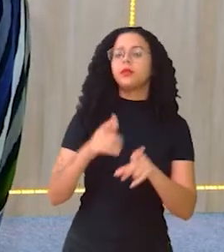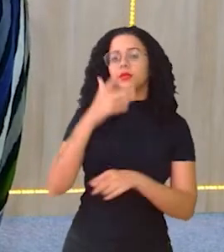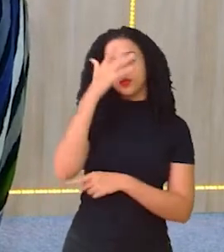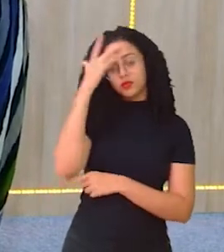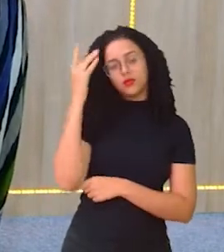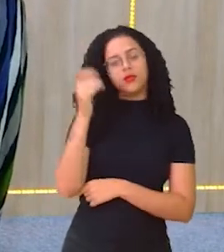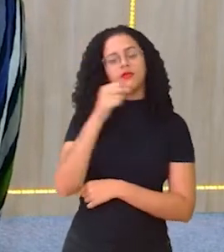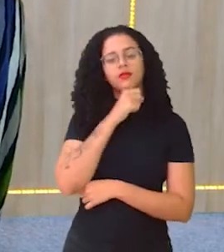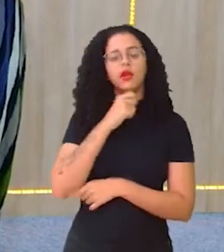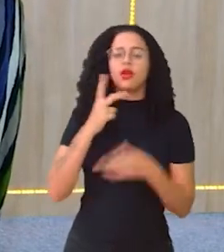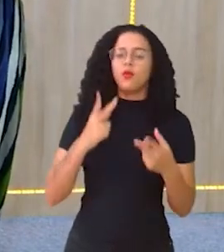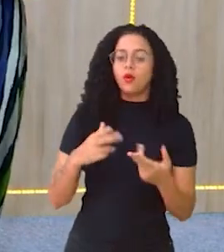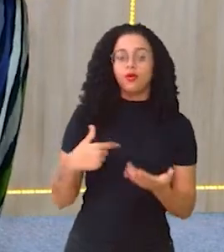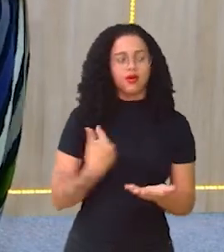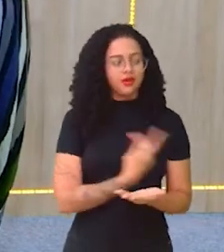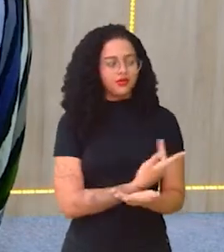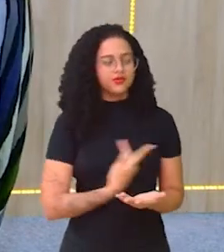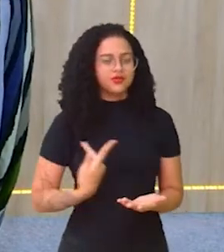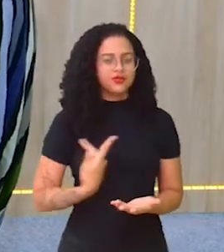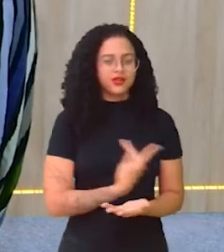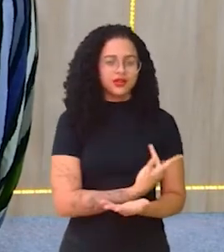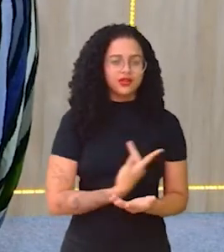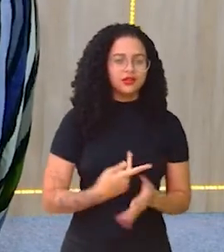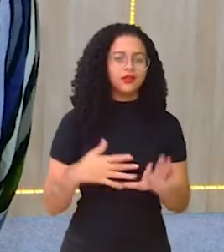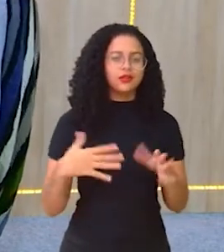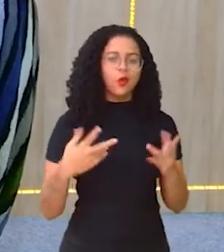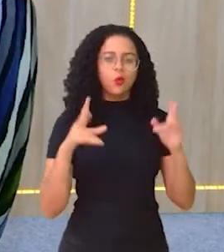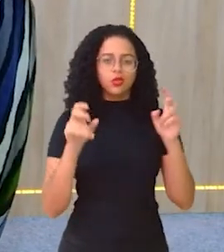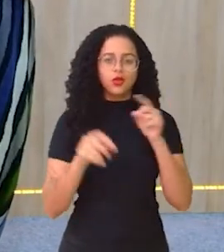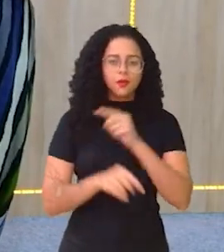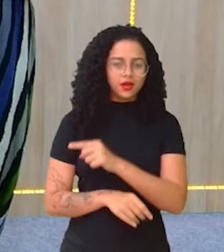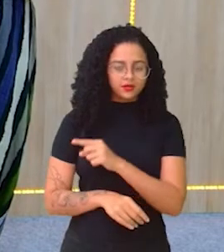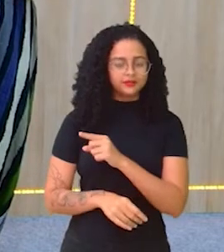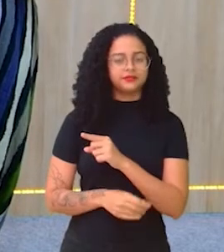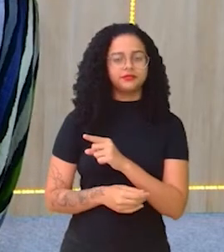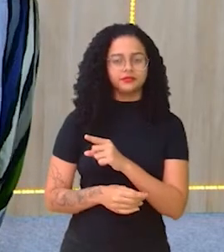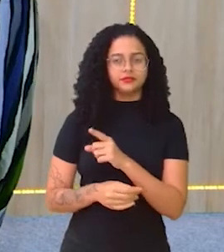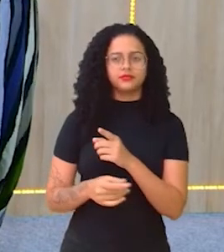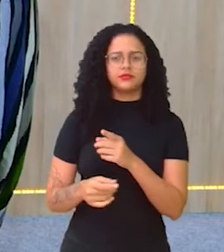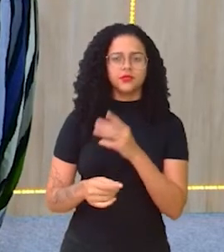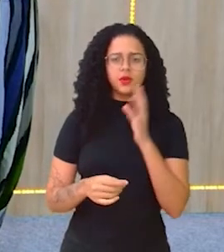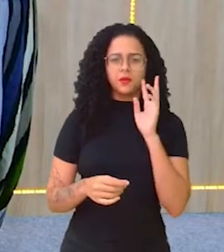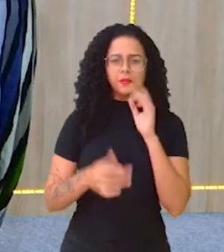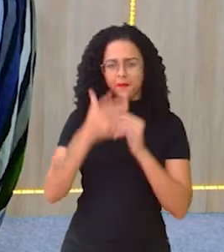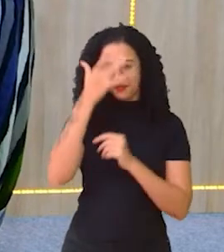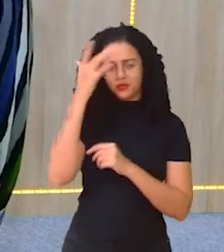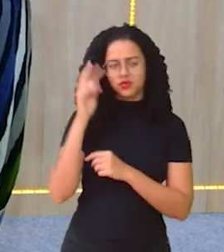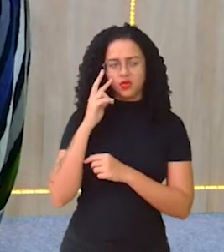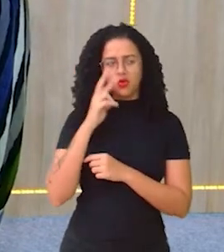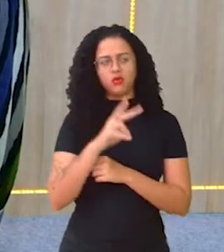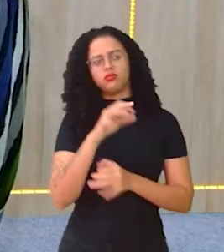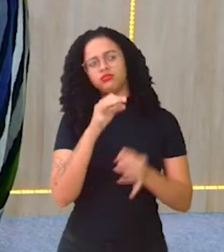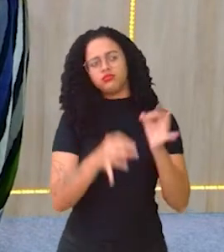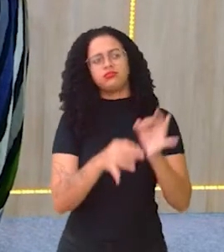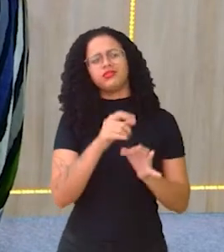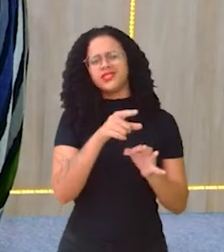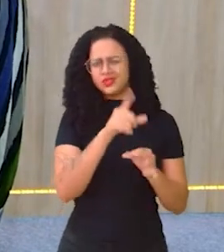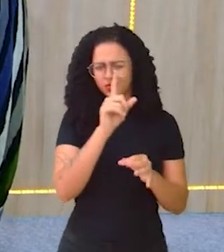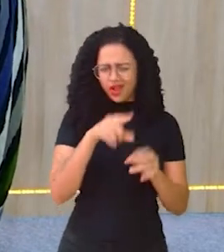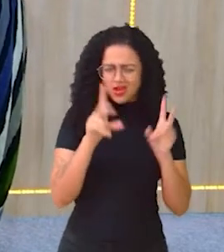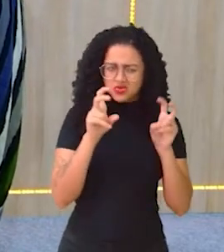nosso caso. Né? Então, a gente falar de um tema como esse, alguém pode até julgar, né, de dizer, mas esse assunto que se trata em